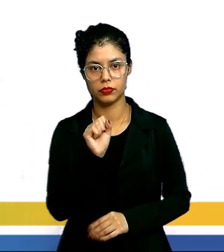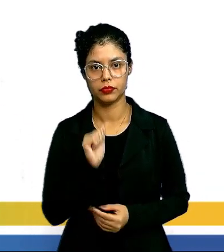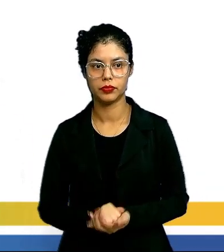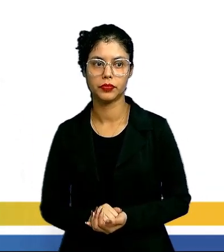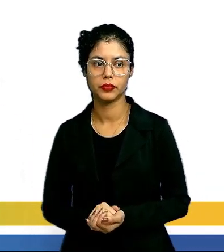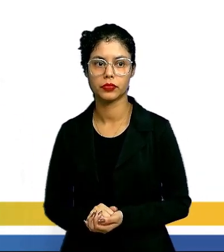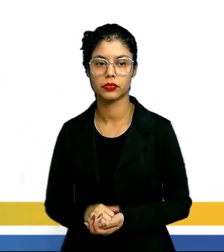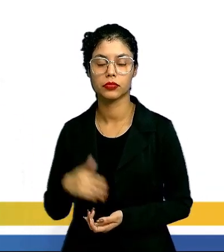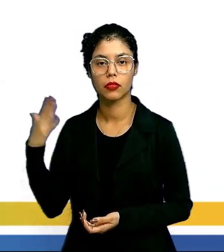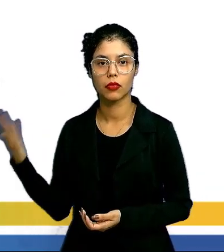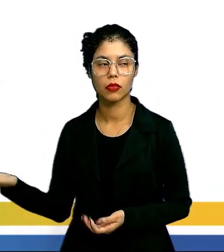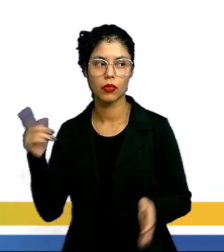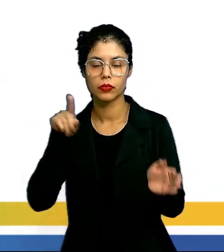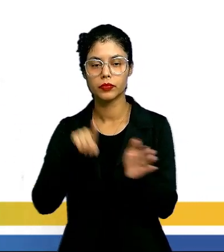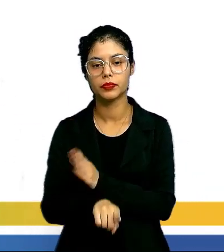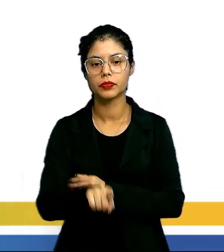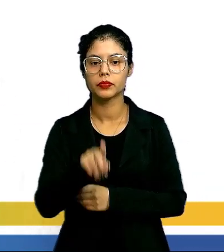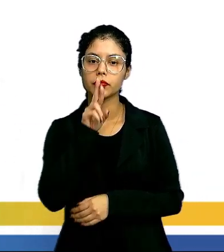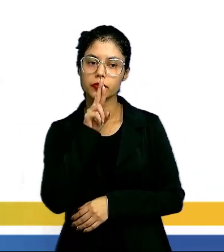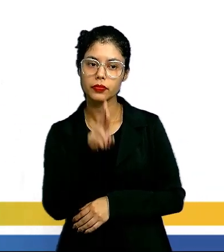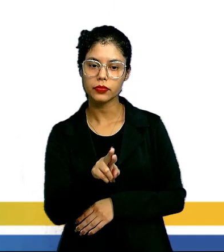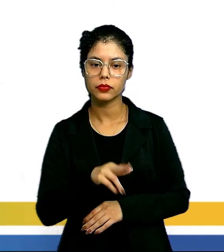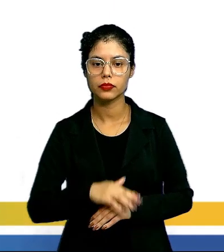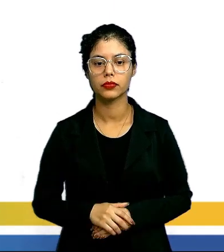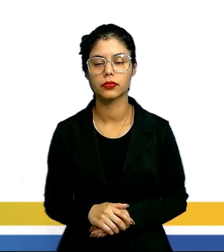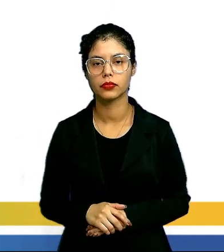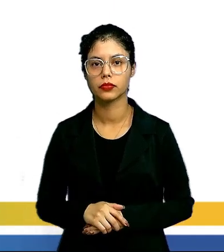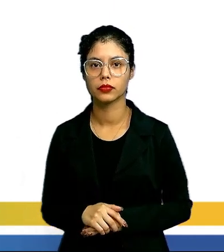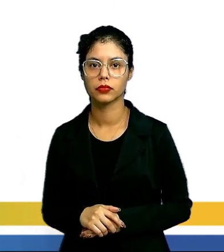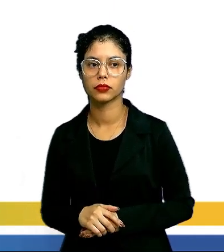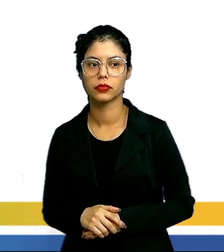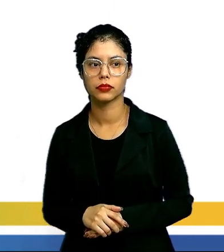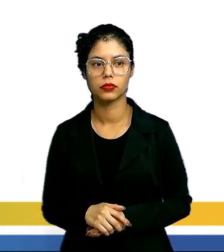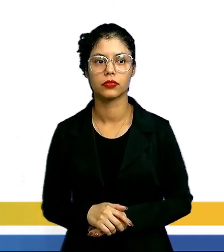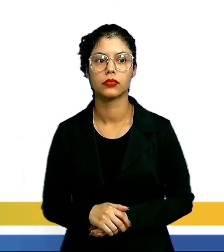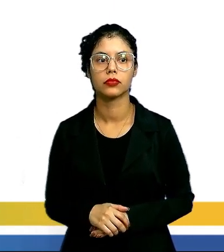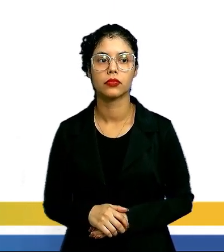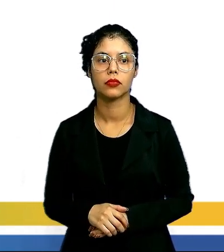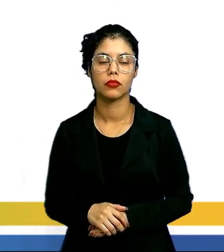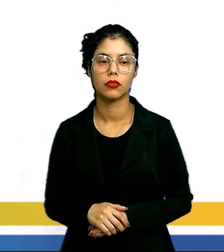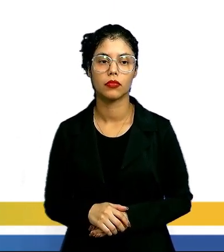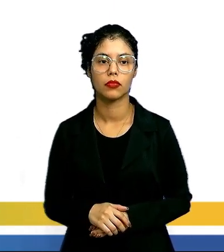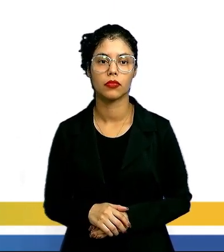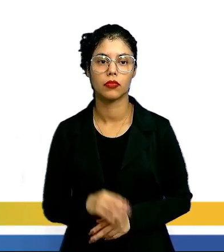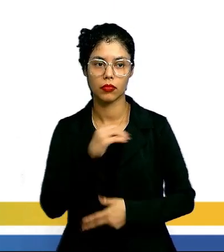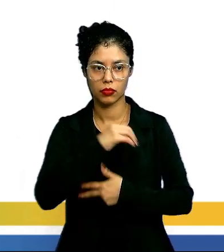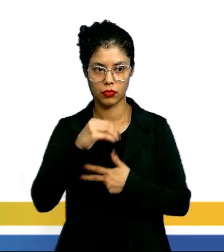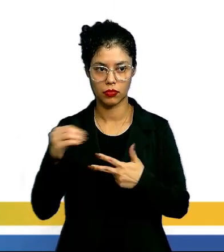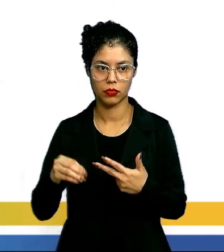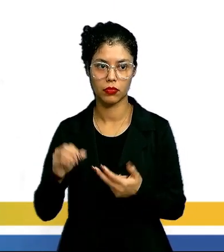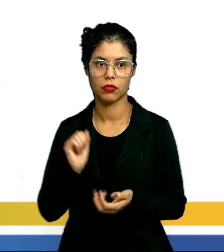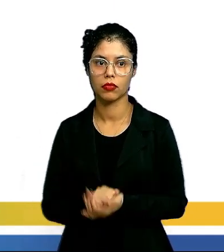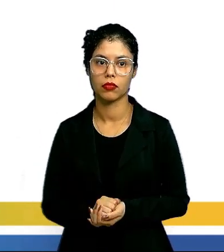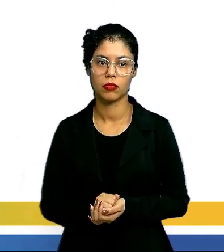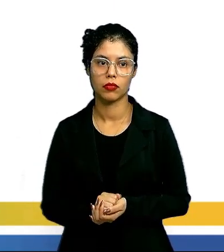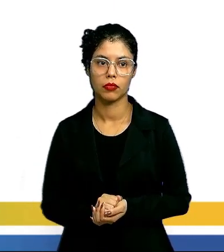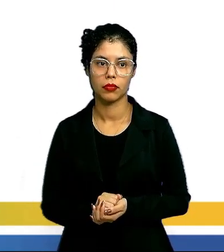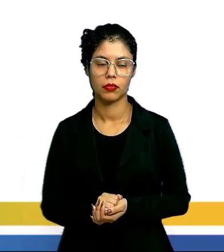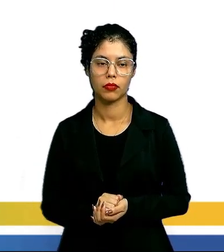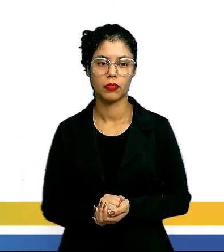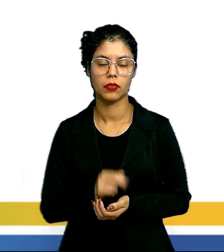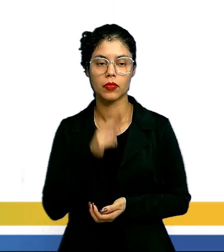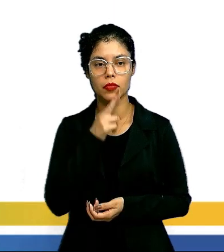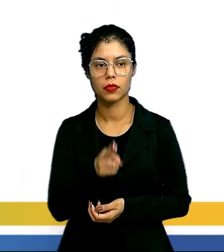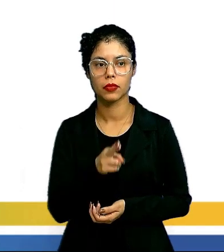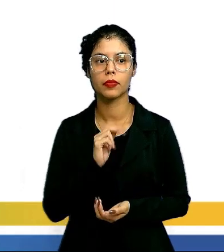né? Então vamos à leitura da nossa questão. Essa é uma questão do Enem, lá no livro